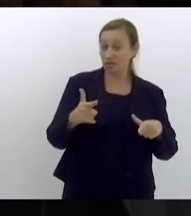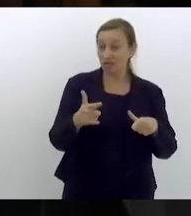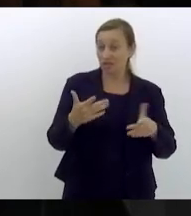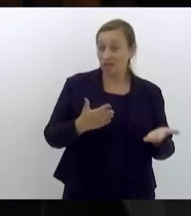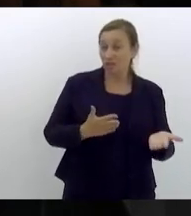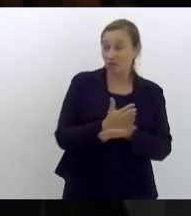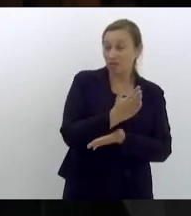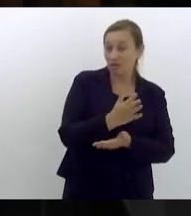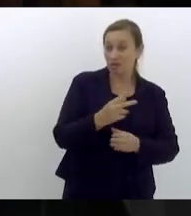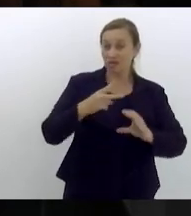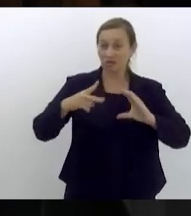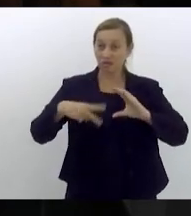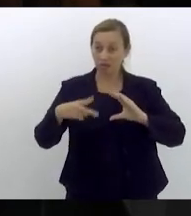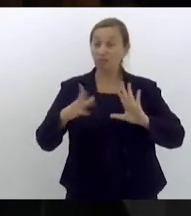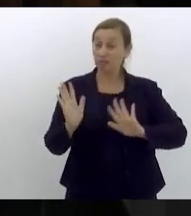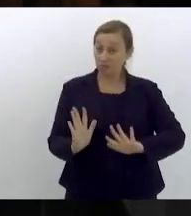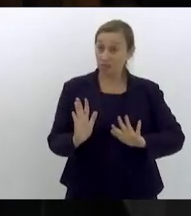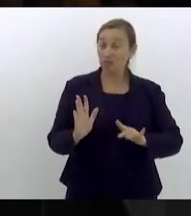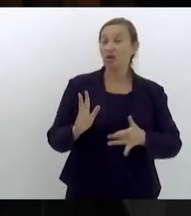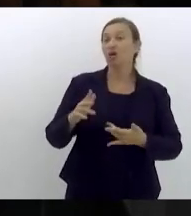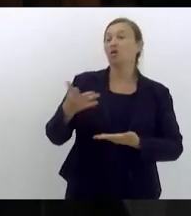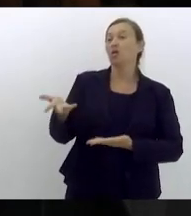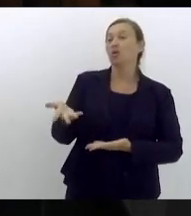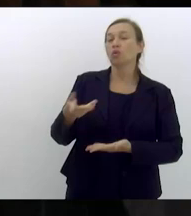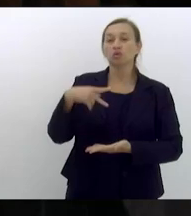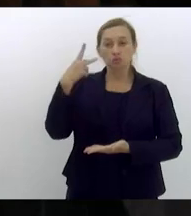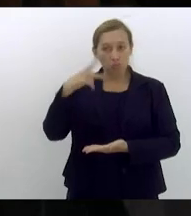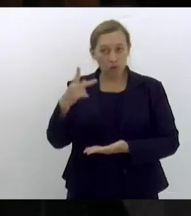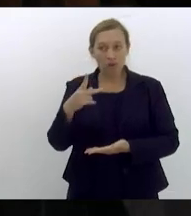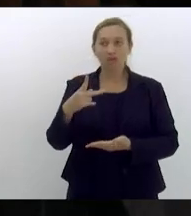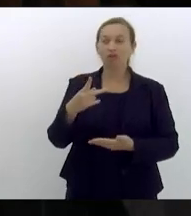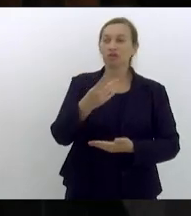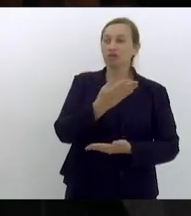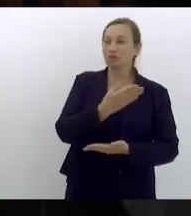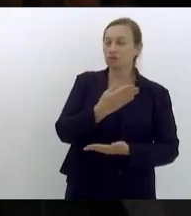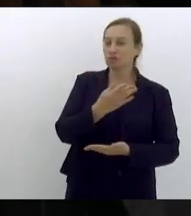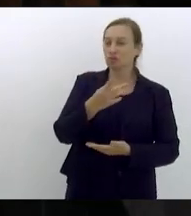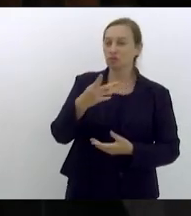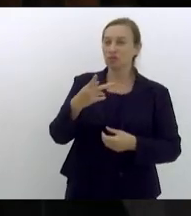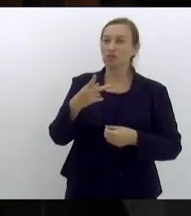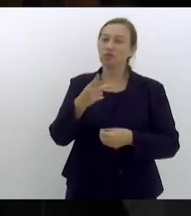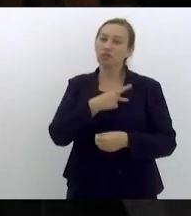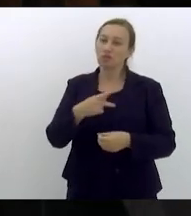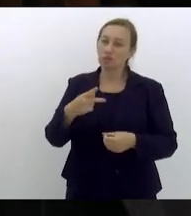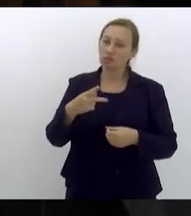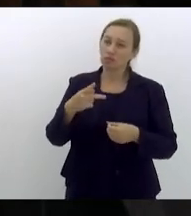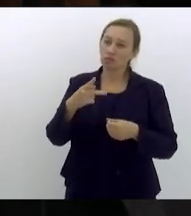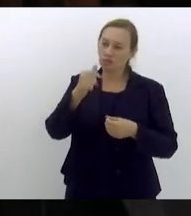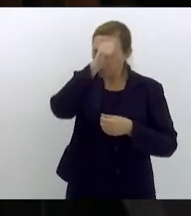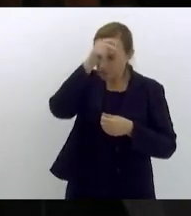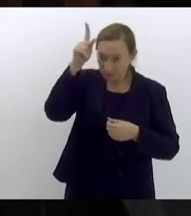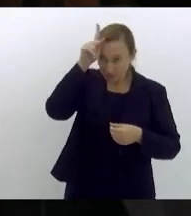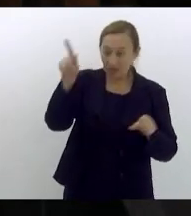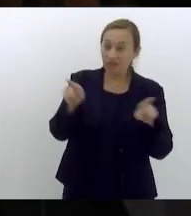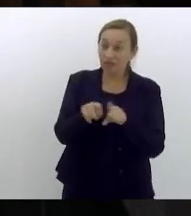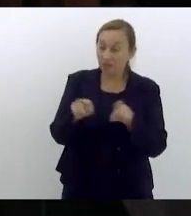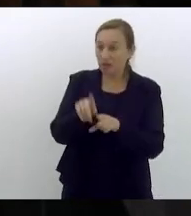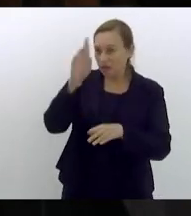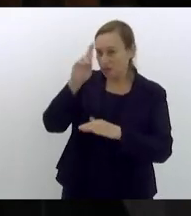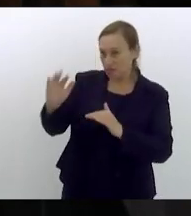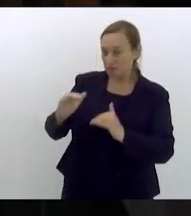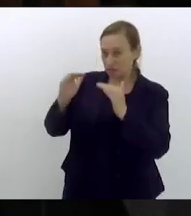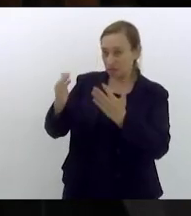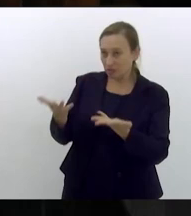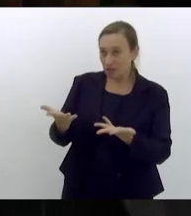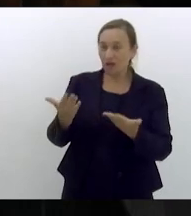acobertado pelos apaniguados políticos do Inclusive a excelência de uma câmera que se silenciou agora mais uma vez agradeço a